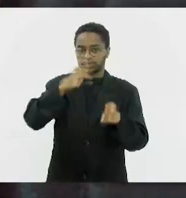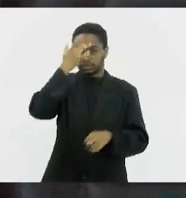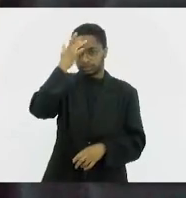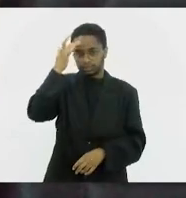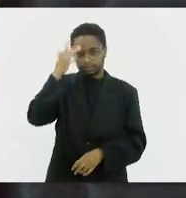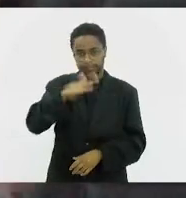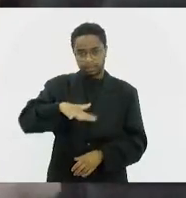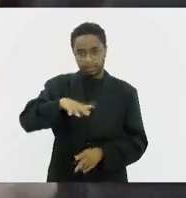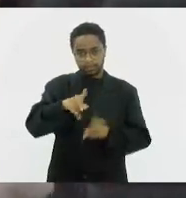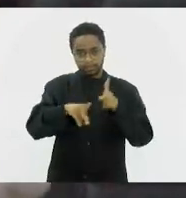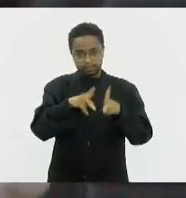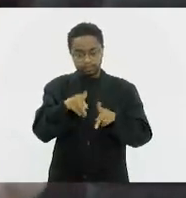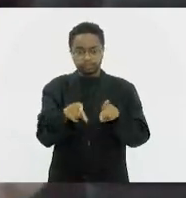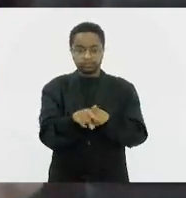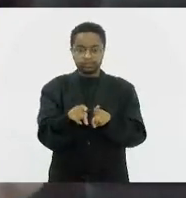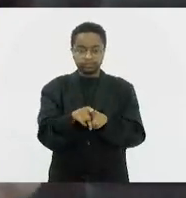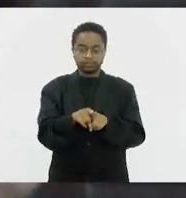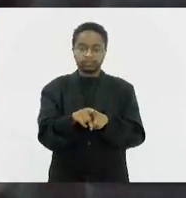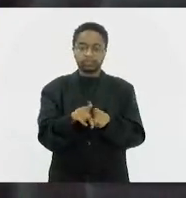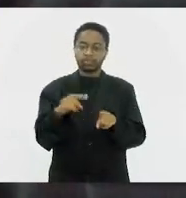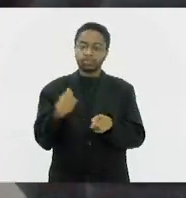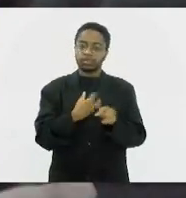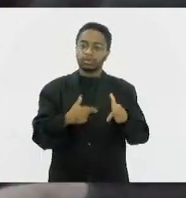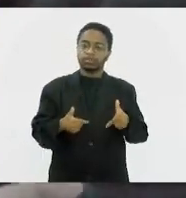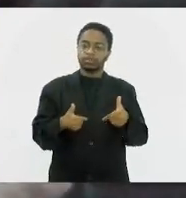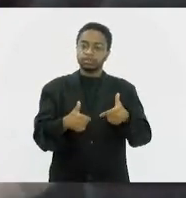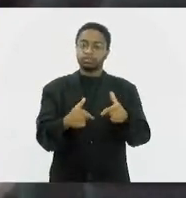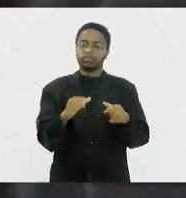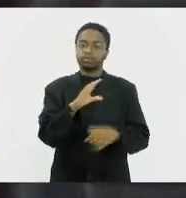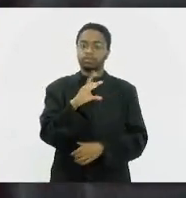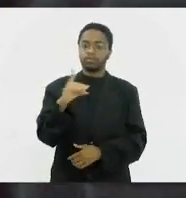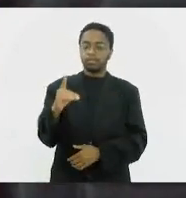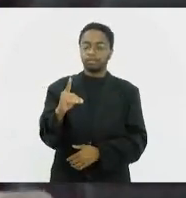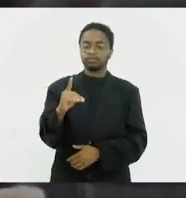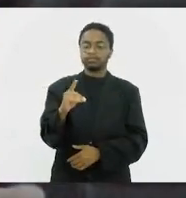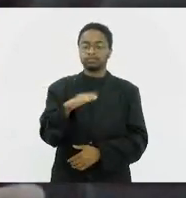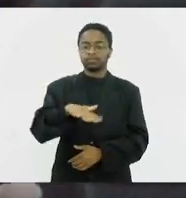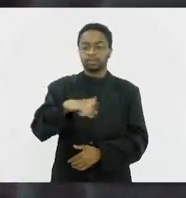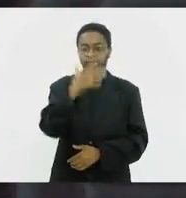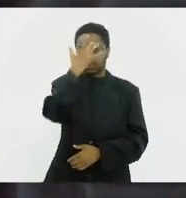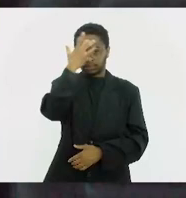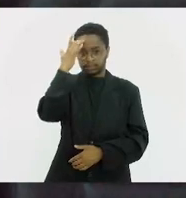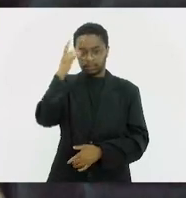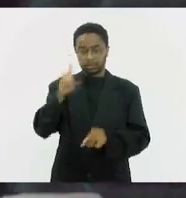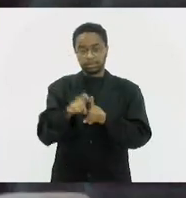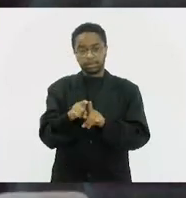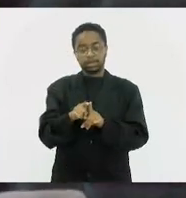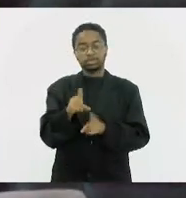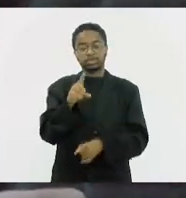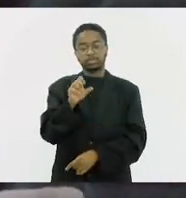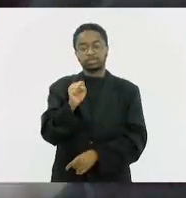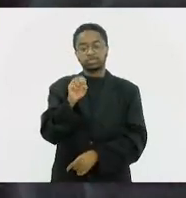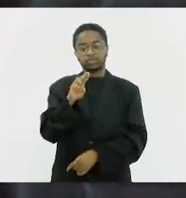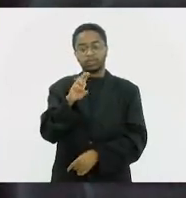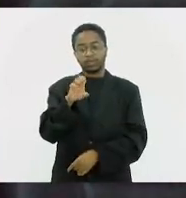e tivemos aí à frente da coordenação do programa da Divisão de Saúde Mental, a doutora Sueli Pinto, que também é uma pessoa idosa, e com